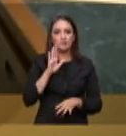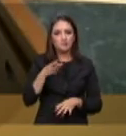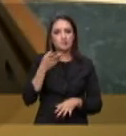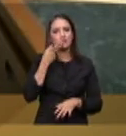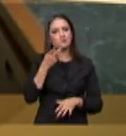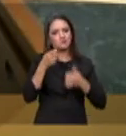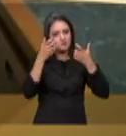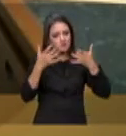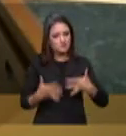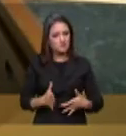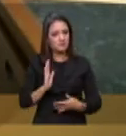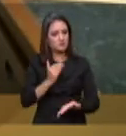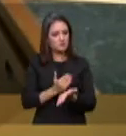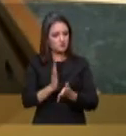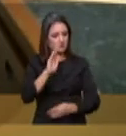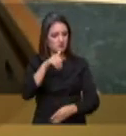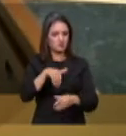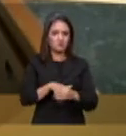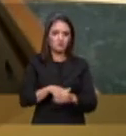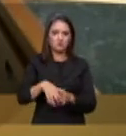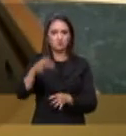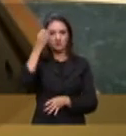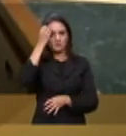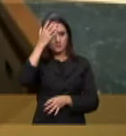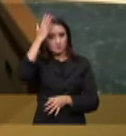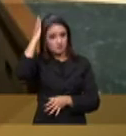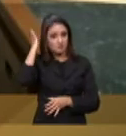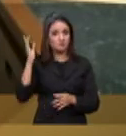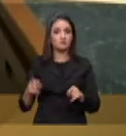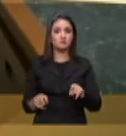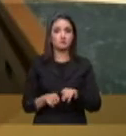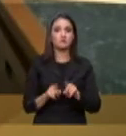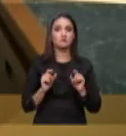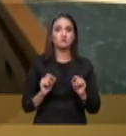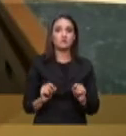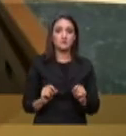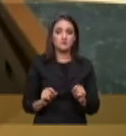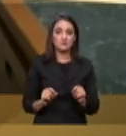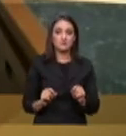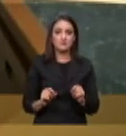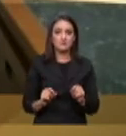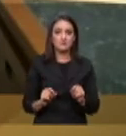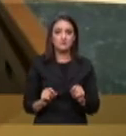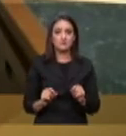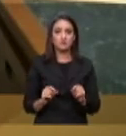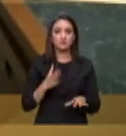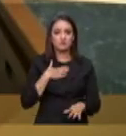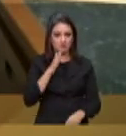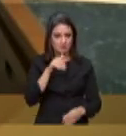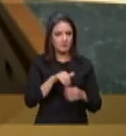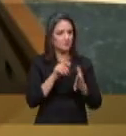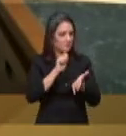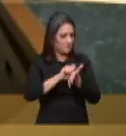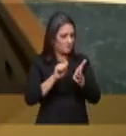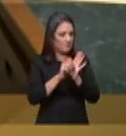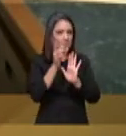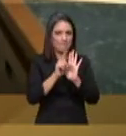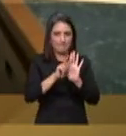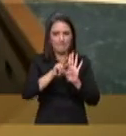o voto de Vossa Excelência. Também não posso deixar de enfatizar, e faço isso no voto escrito, de que farei juntada, como